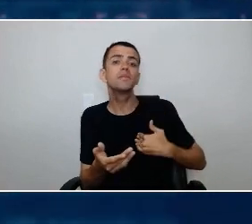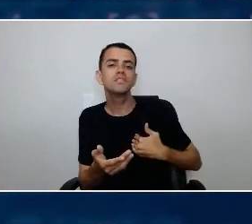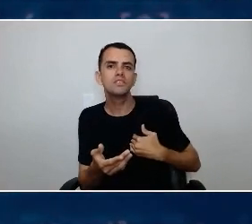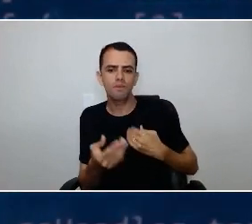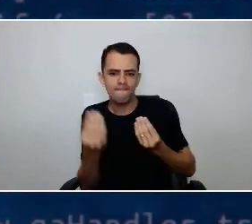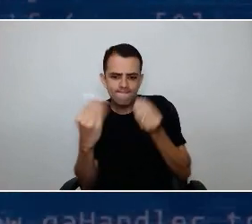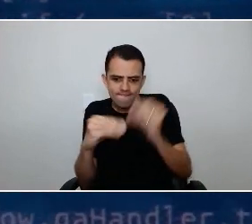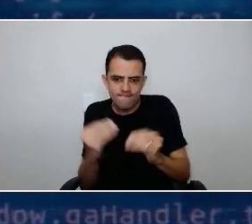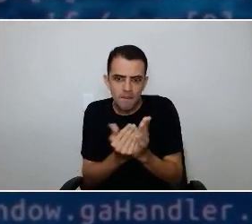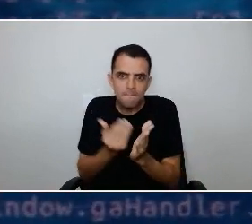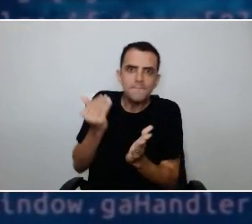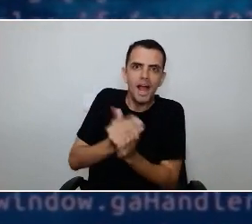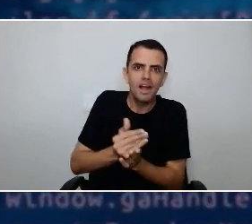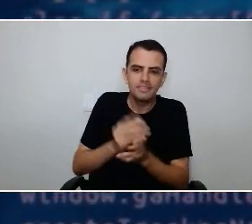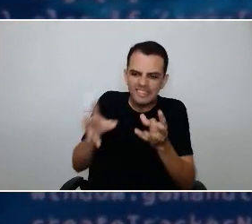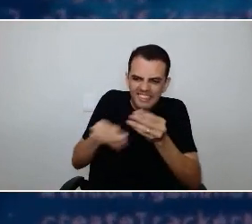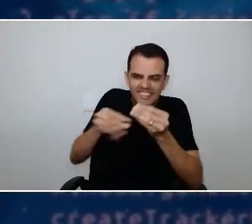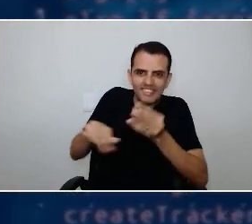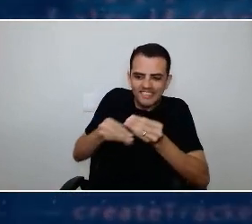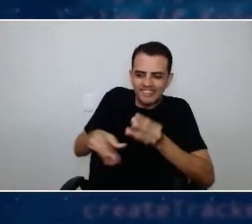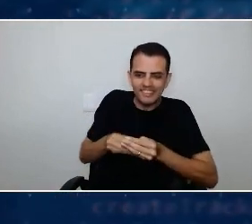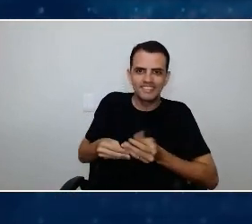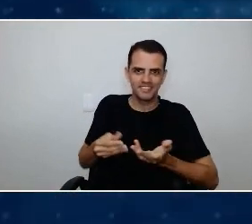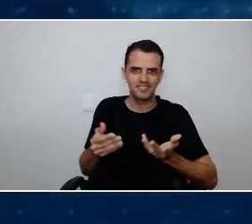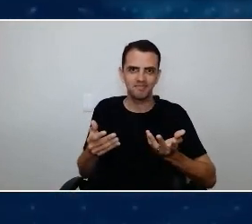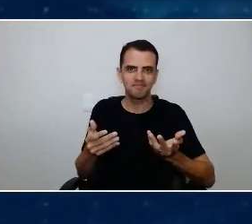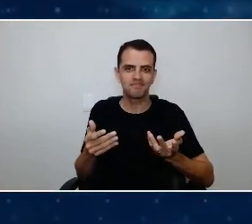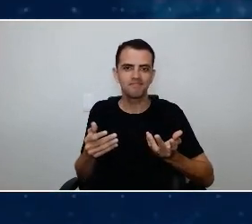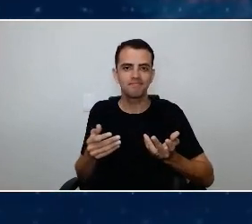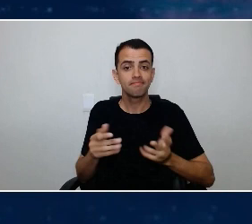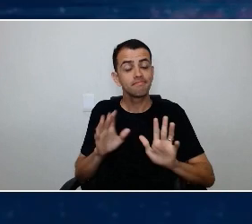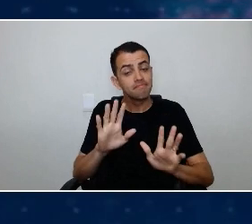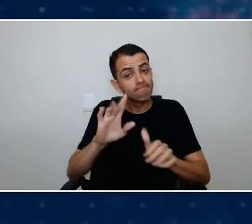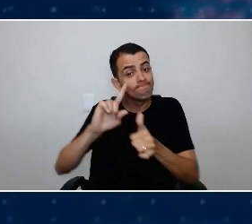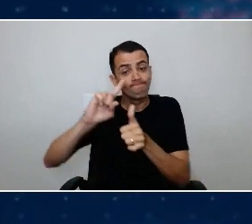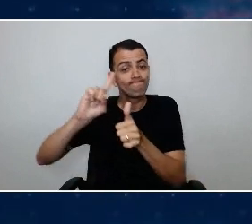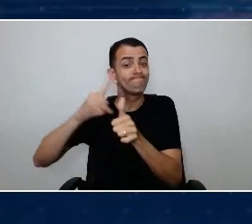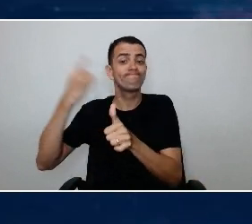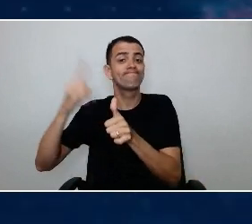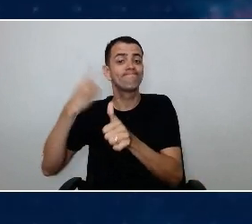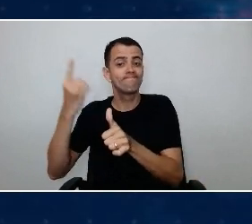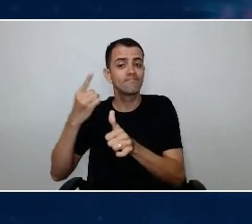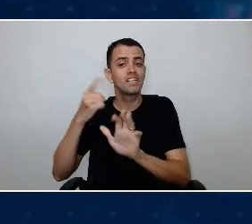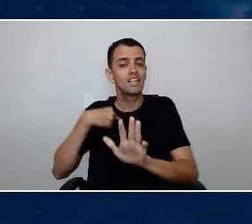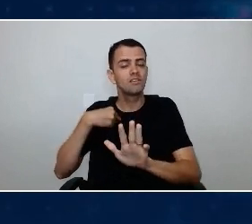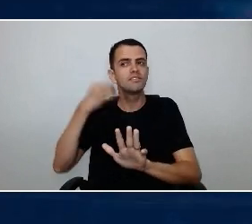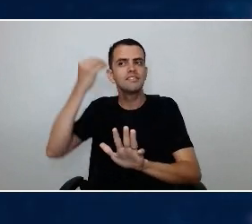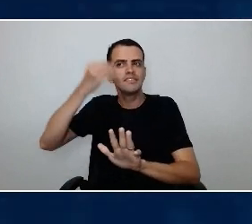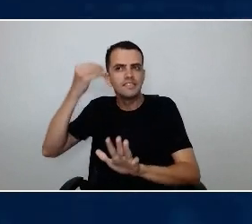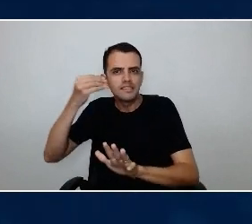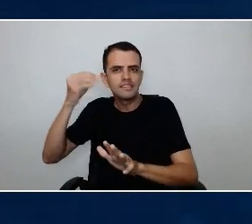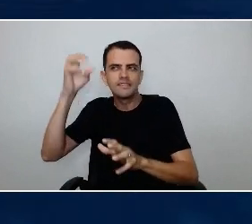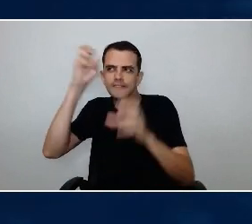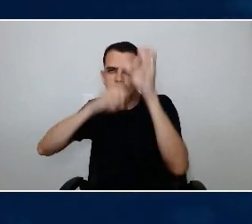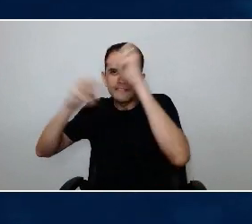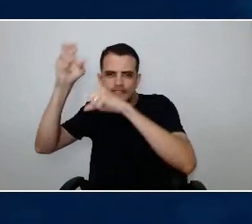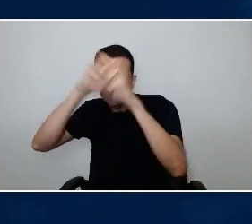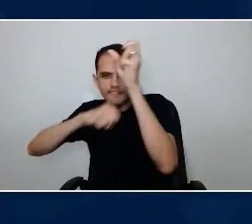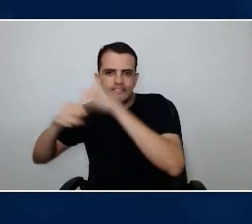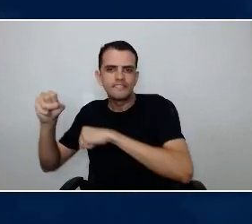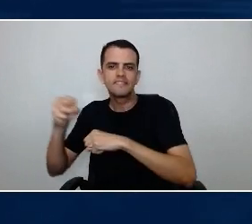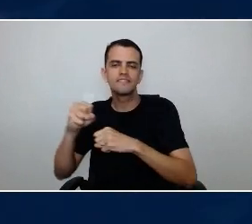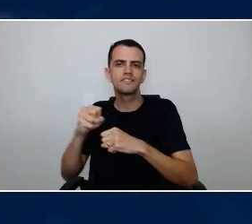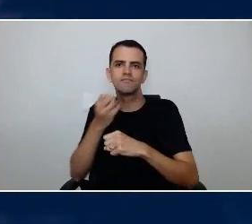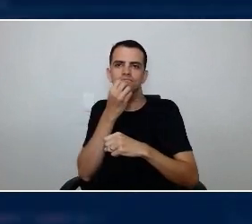esse aplicativo mas antes de tudo tive muitas experiências aprendi bastante tive bastante Network para saber